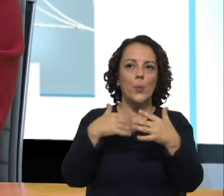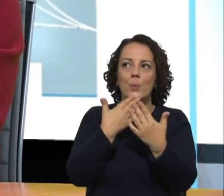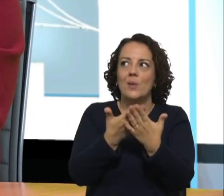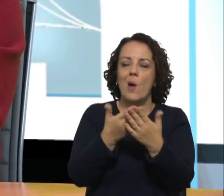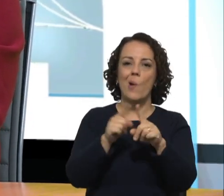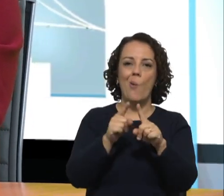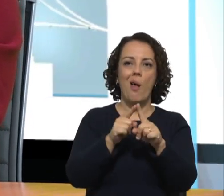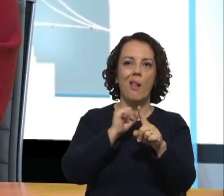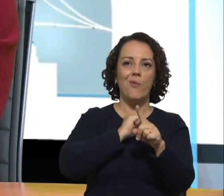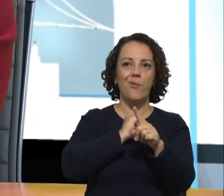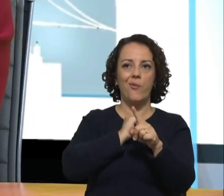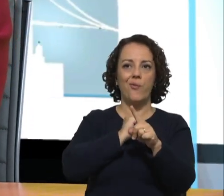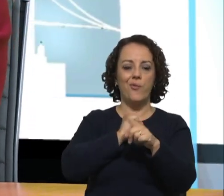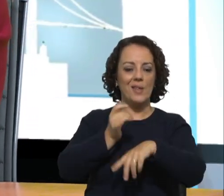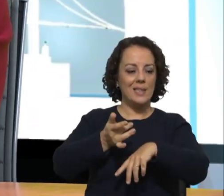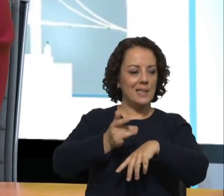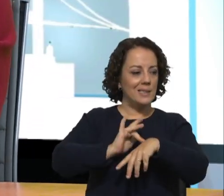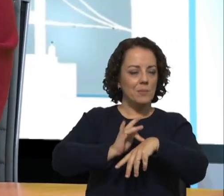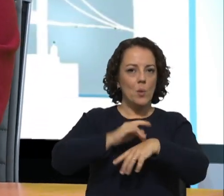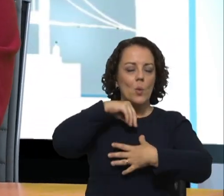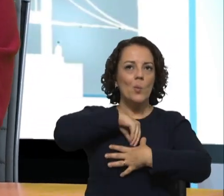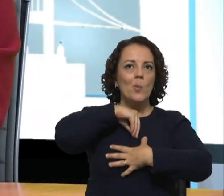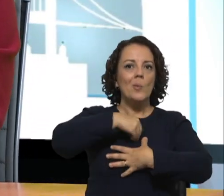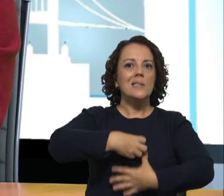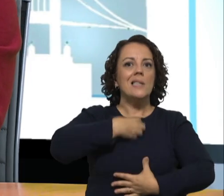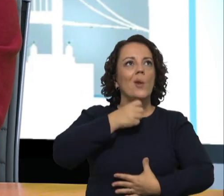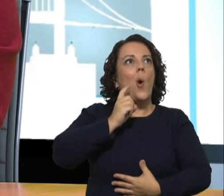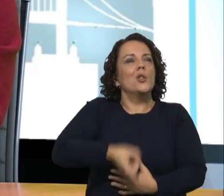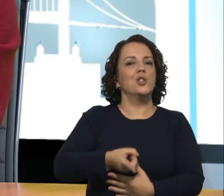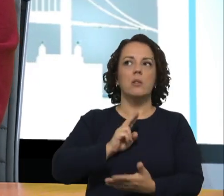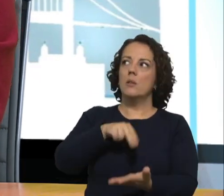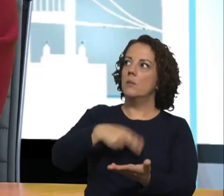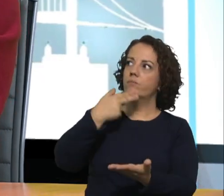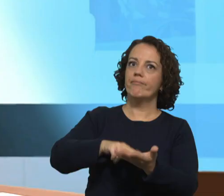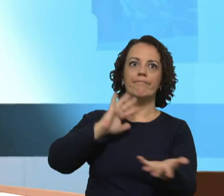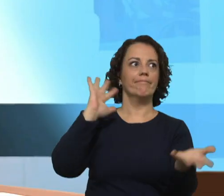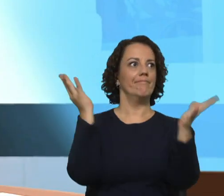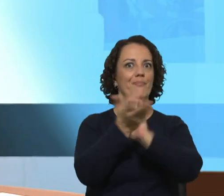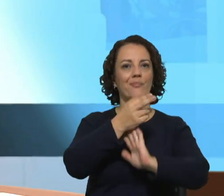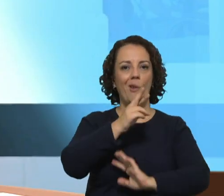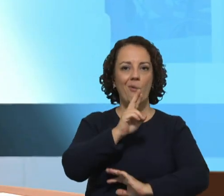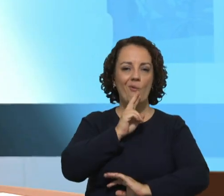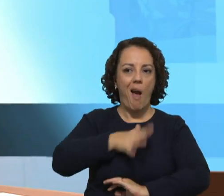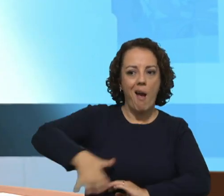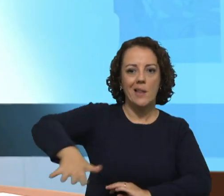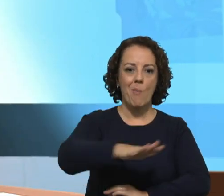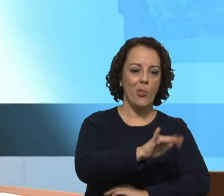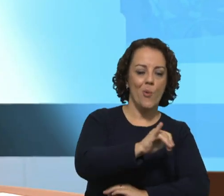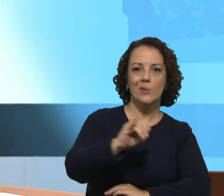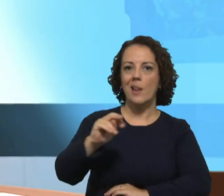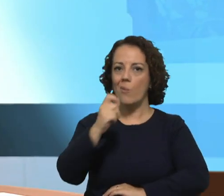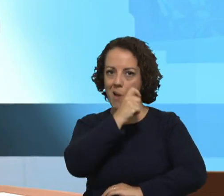transmitir a minha sensação do que é que foram aqueles 12 e 13 de maio em Fátima, sim. E o resultado